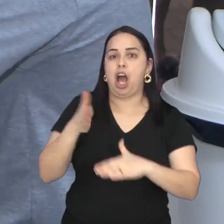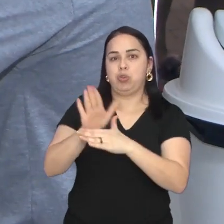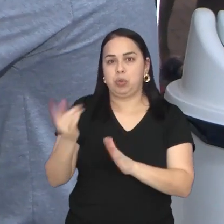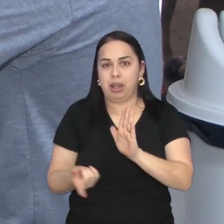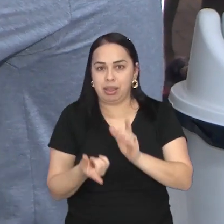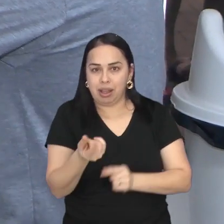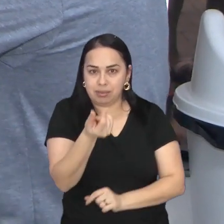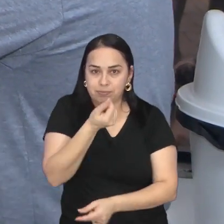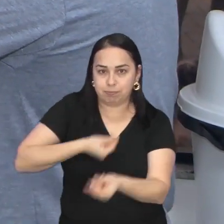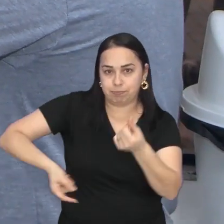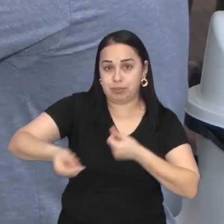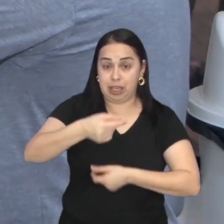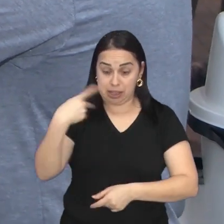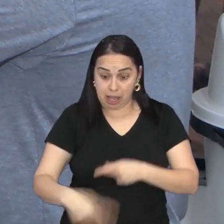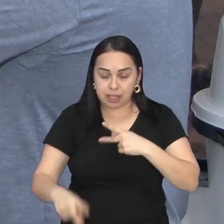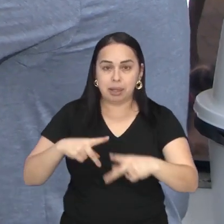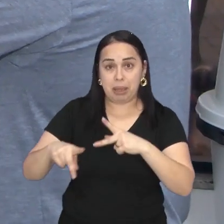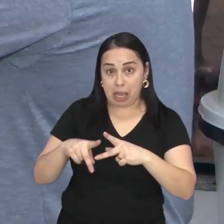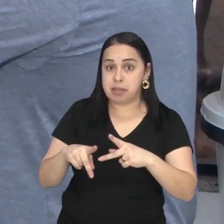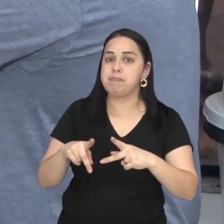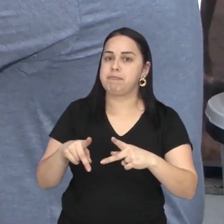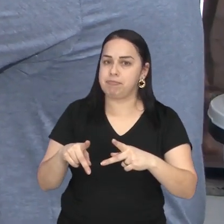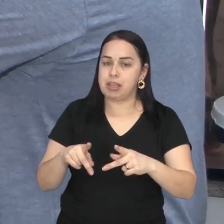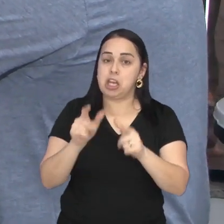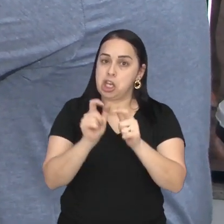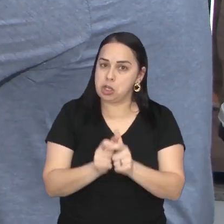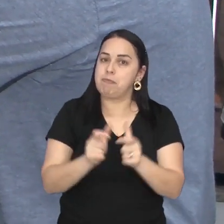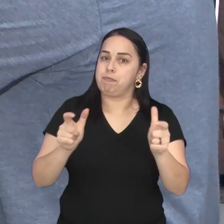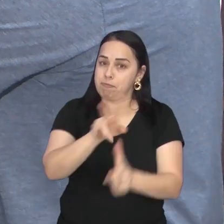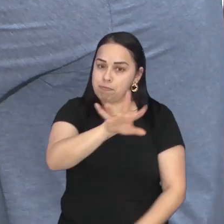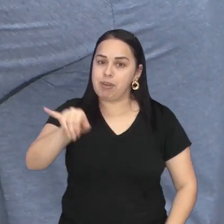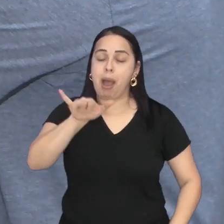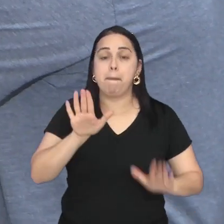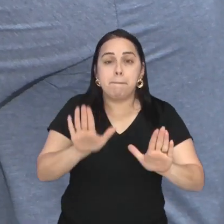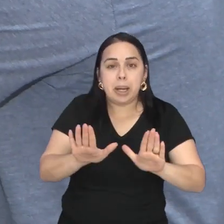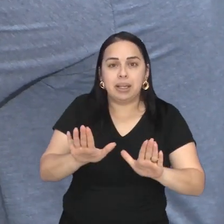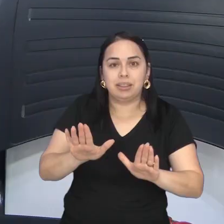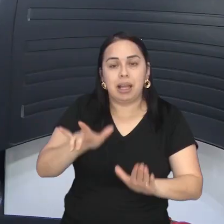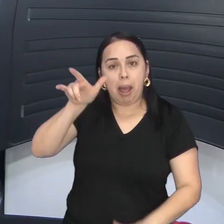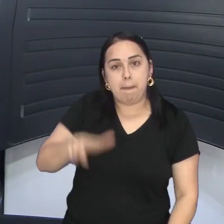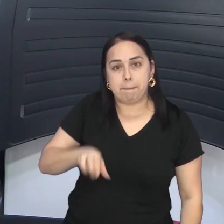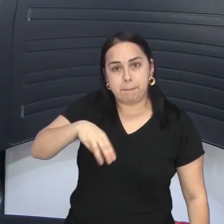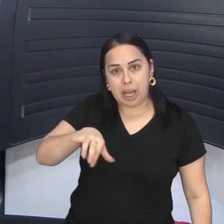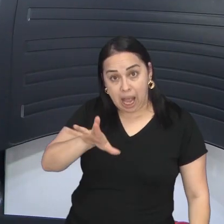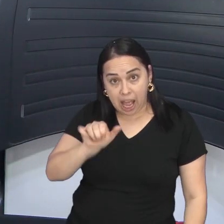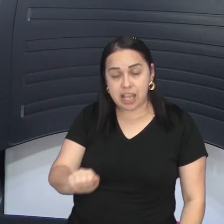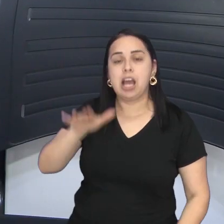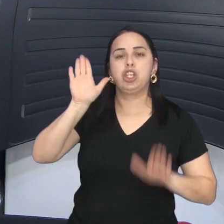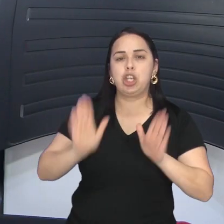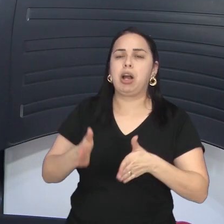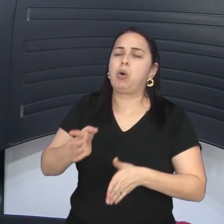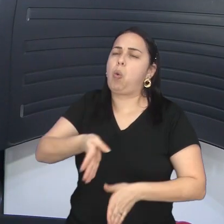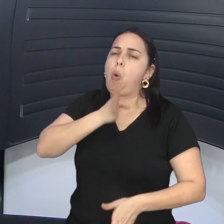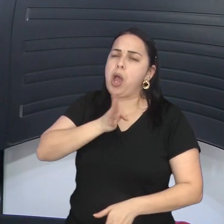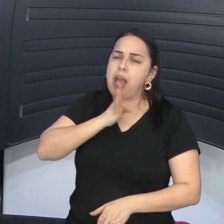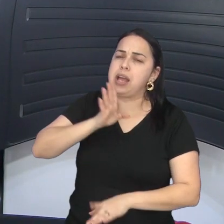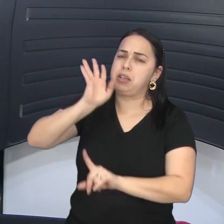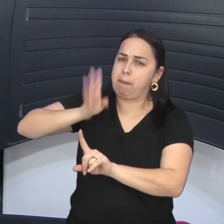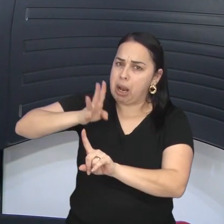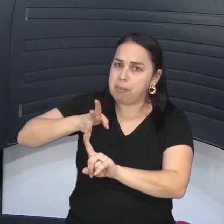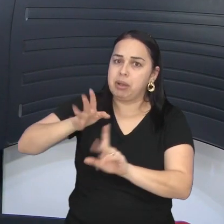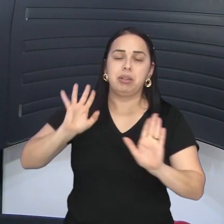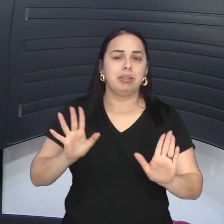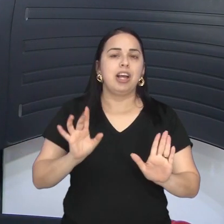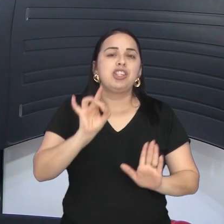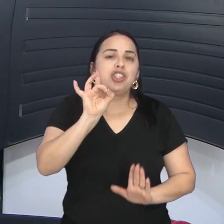um propulsor da economia nacional e local e um nicho que só tende a crescer mas como conta Maria que conhecemos